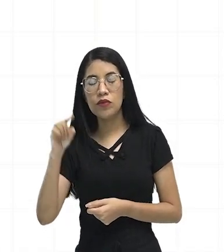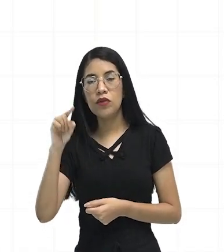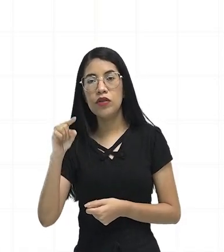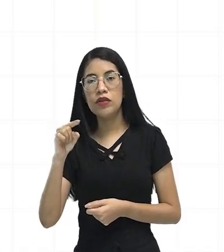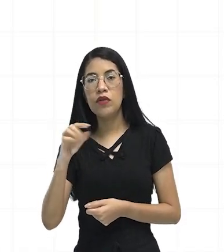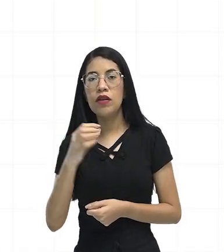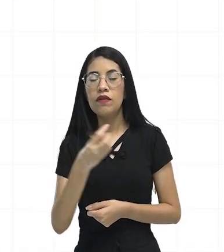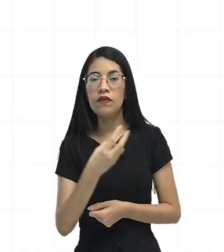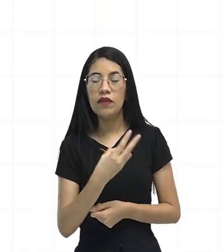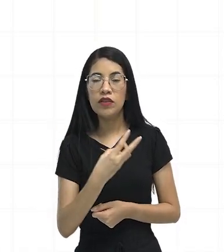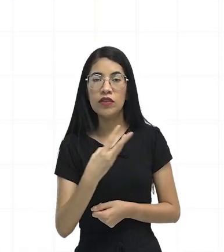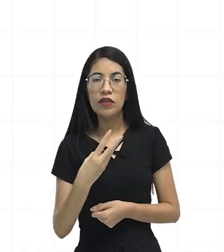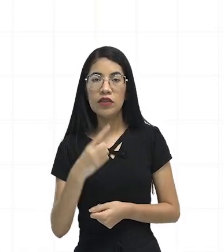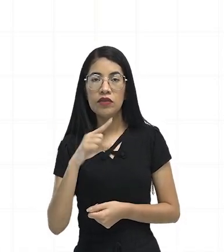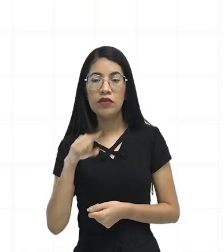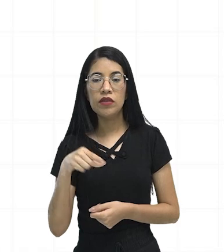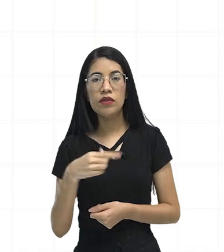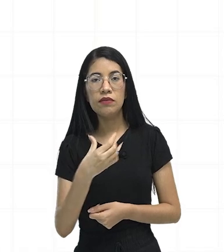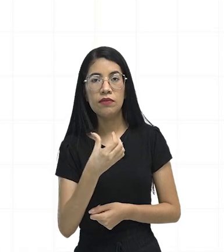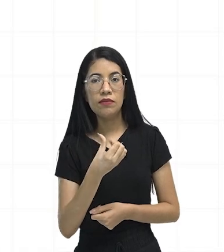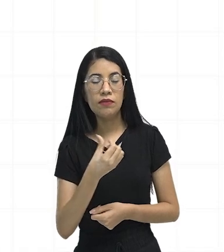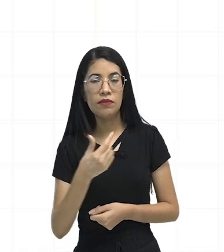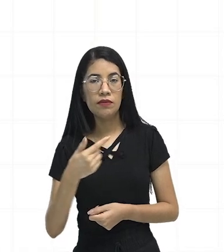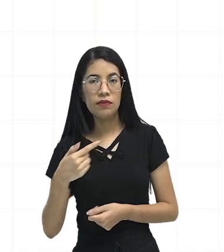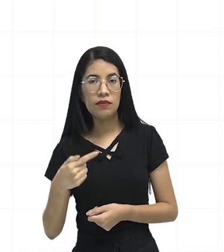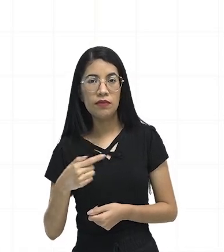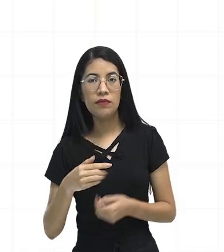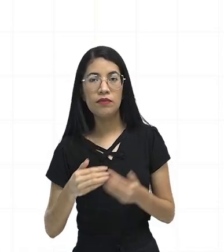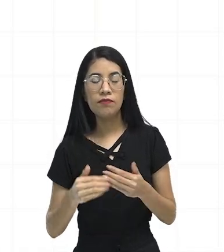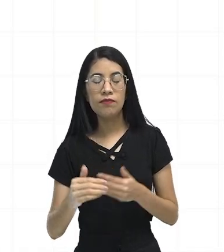23,67. Bacana? Vamos seguindo.